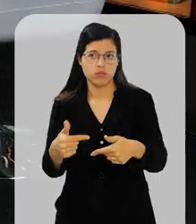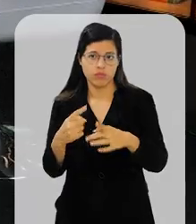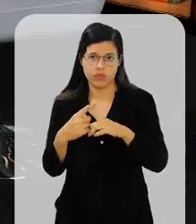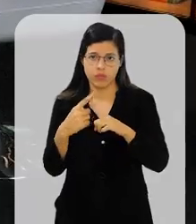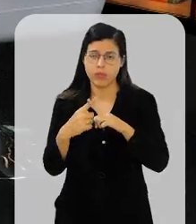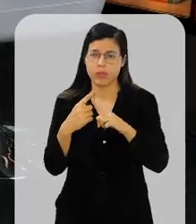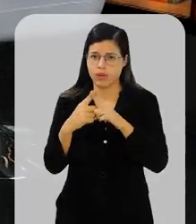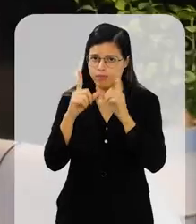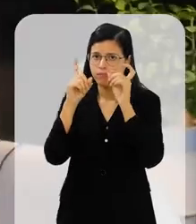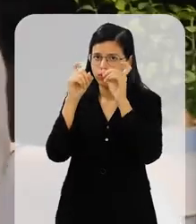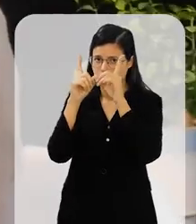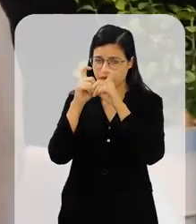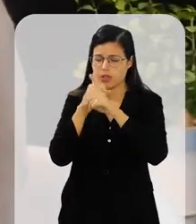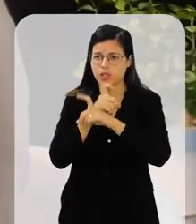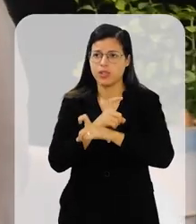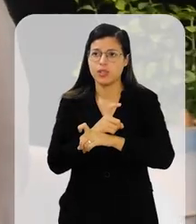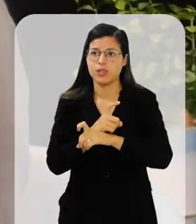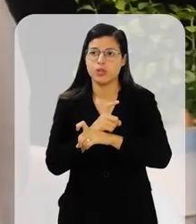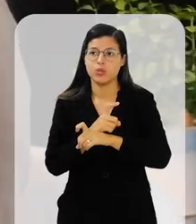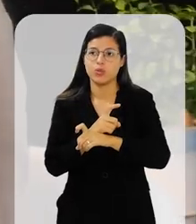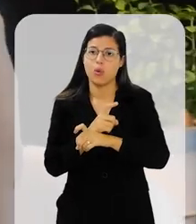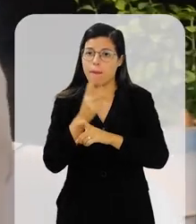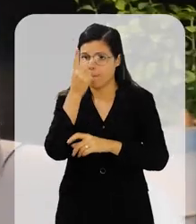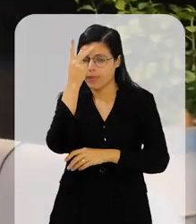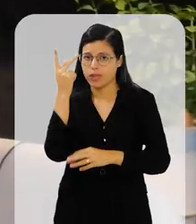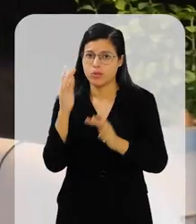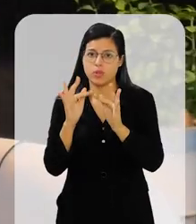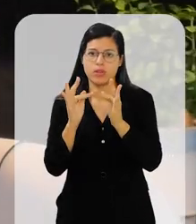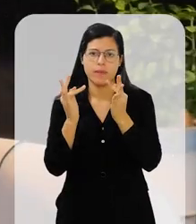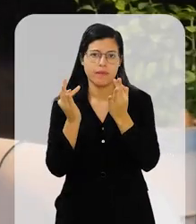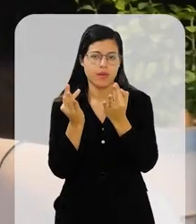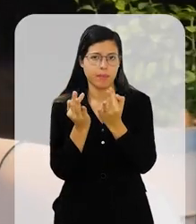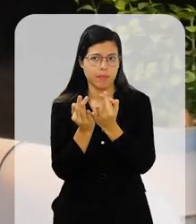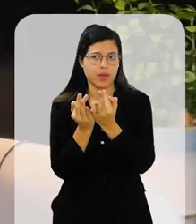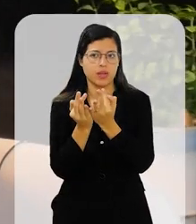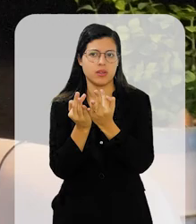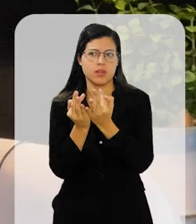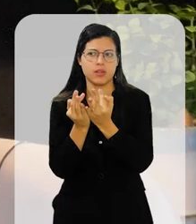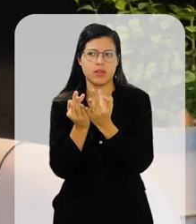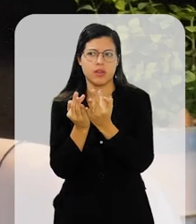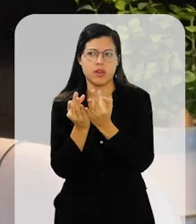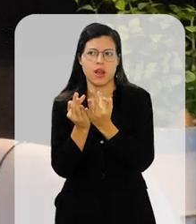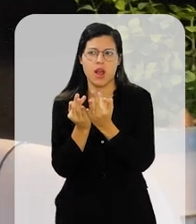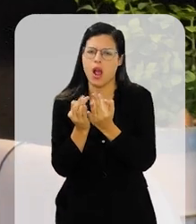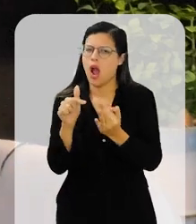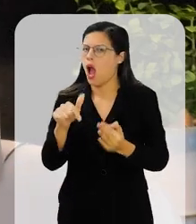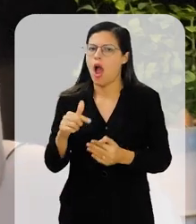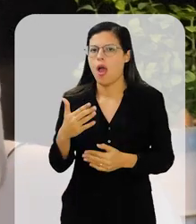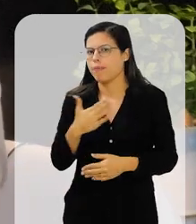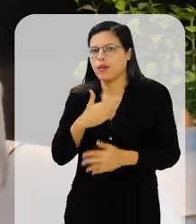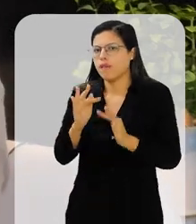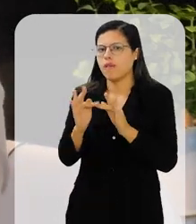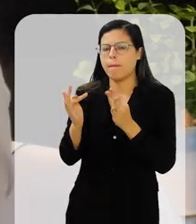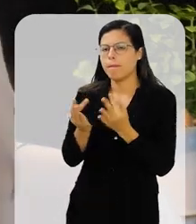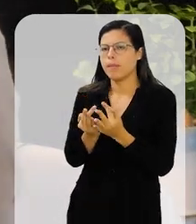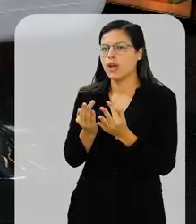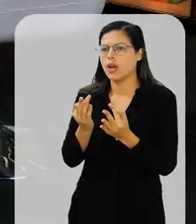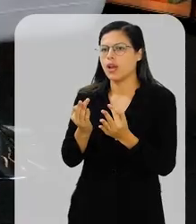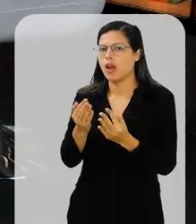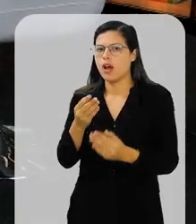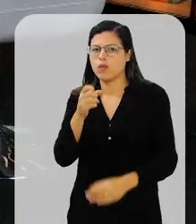Porque é uma linha muito tênue, né? Sim. Se são pessoas da família... Isso. Ah, não se meta.